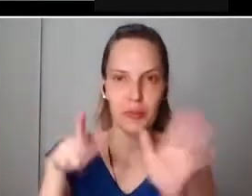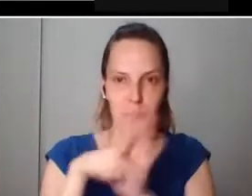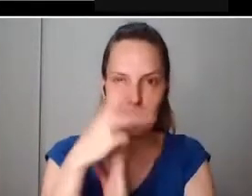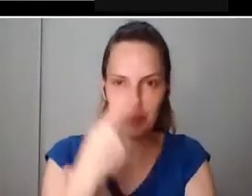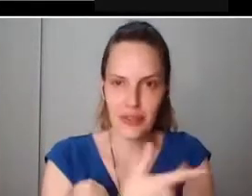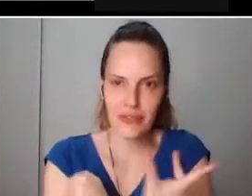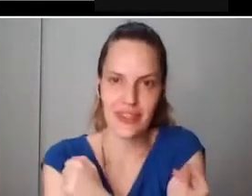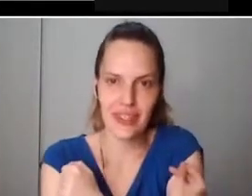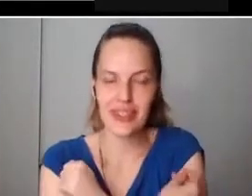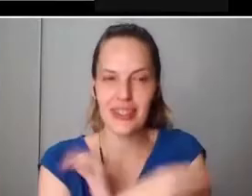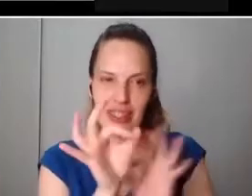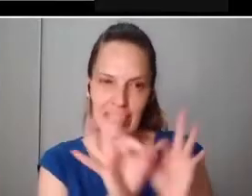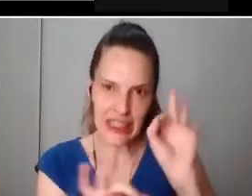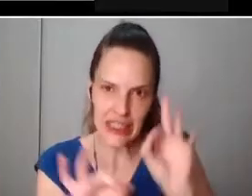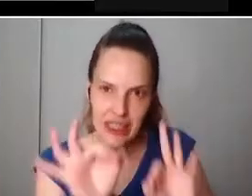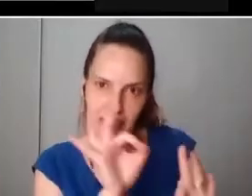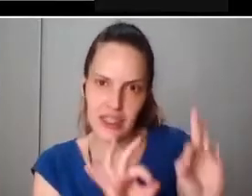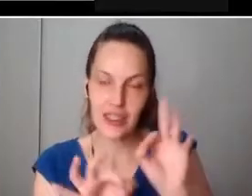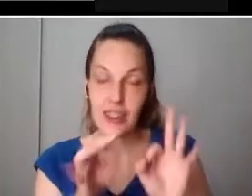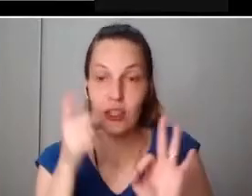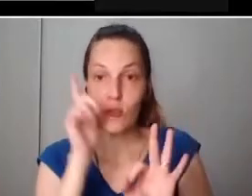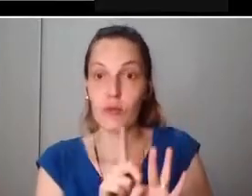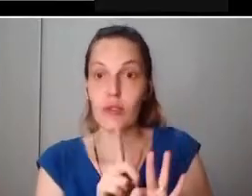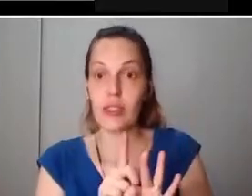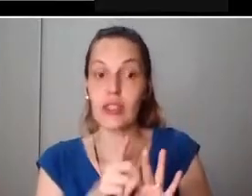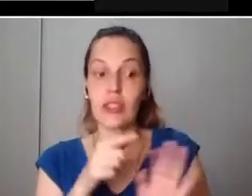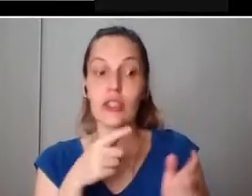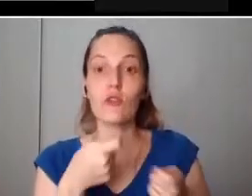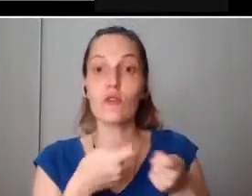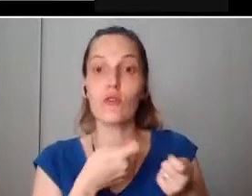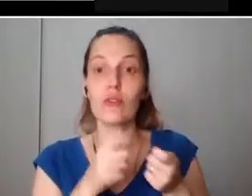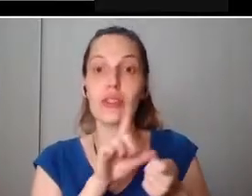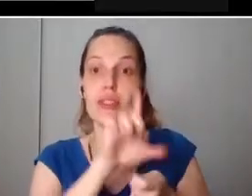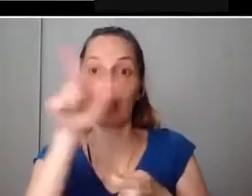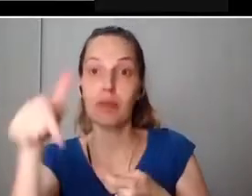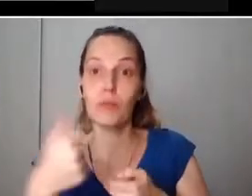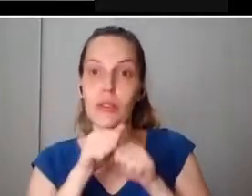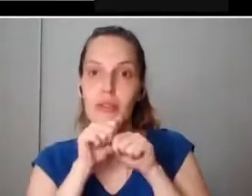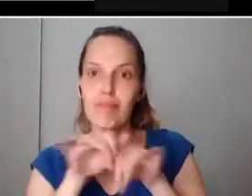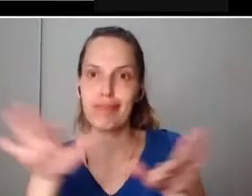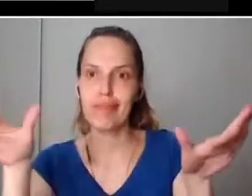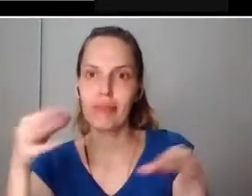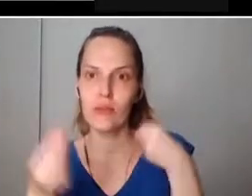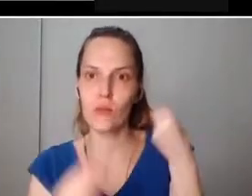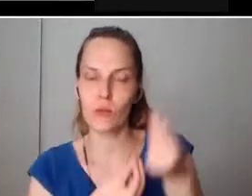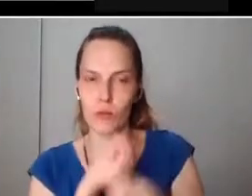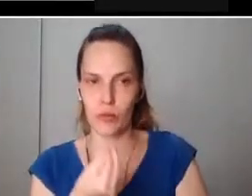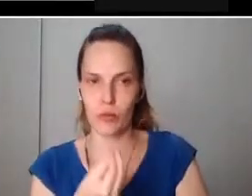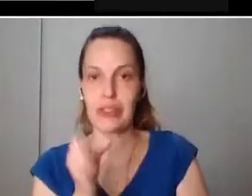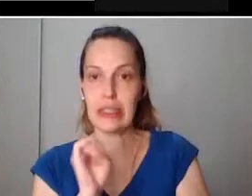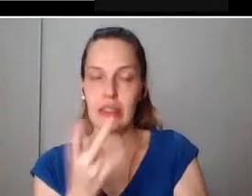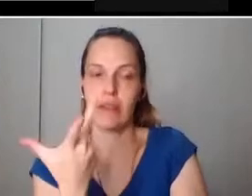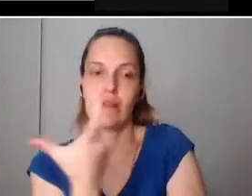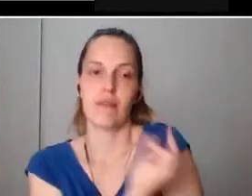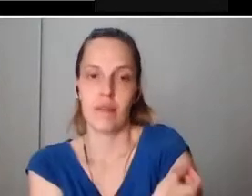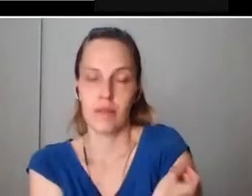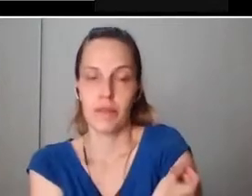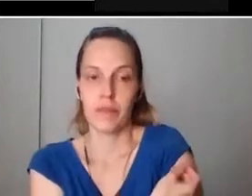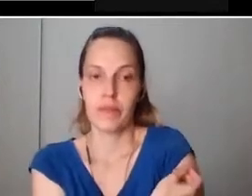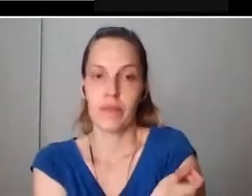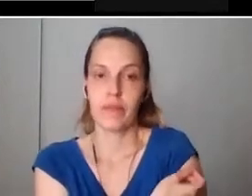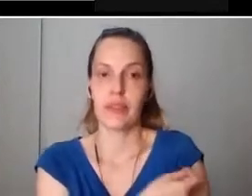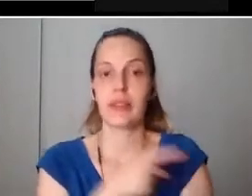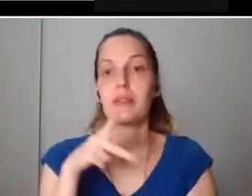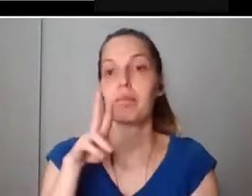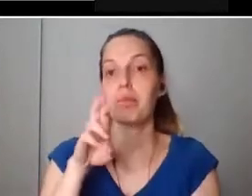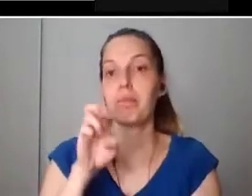nos permite monitorar a reinfecção depois. Olha que interessante isso. Se tu vacina com a fusão, com a S